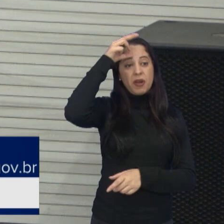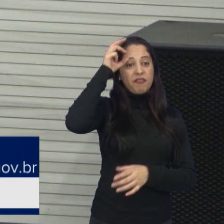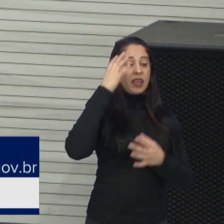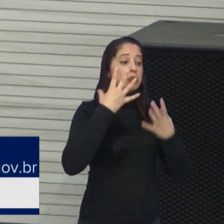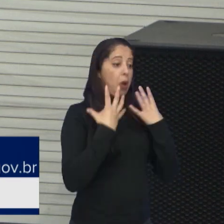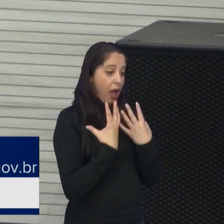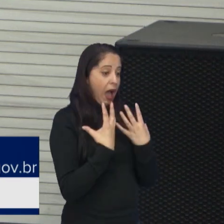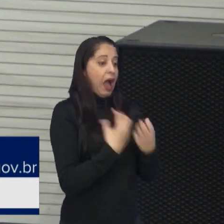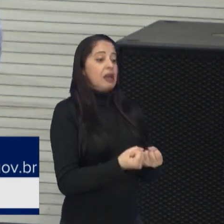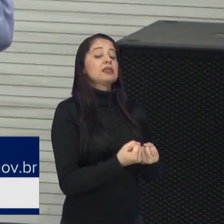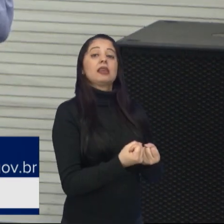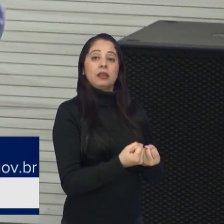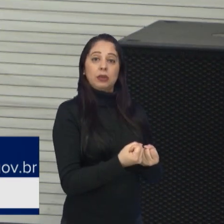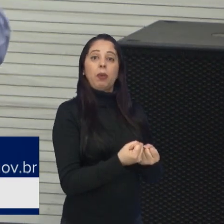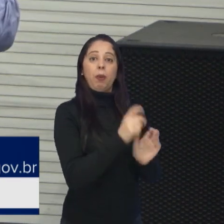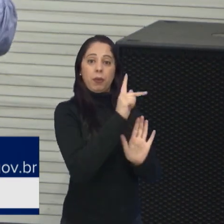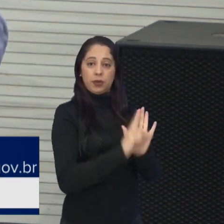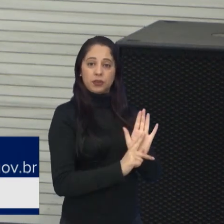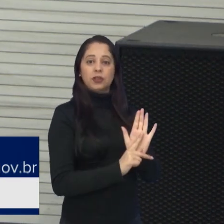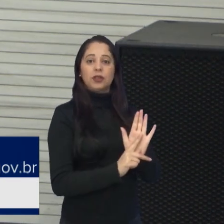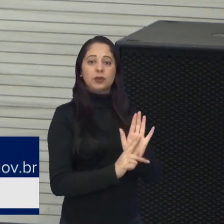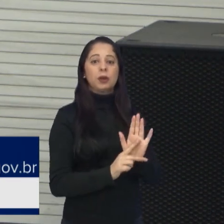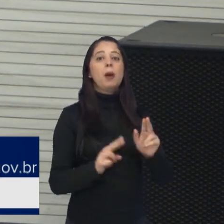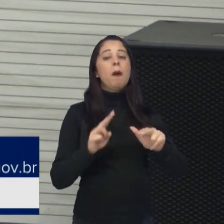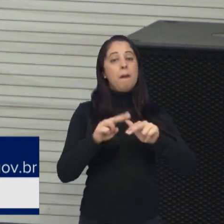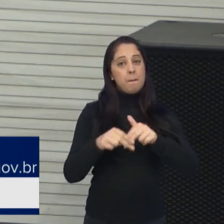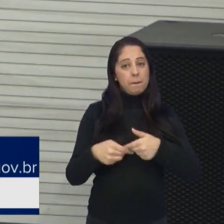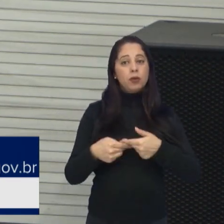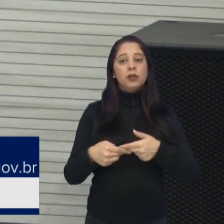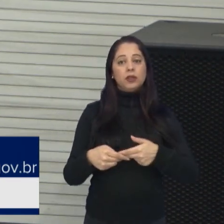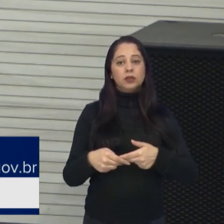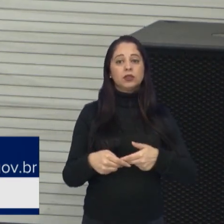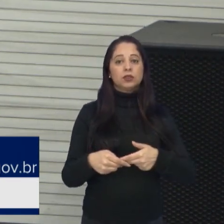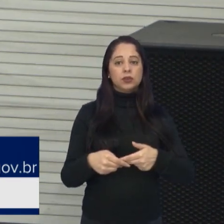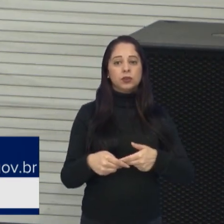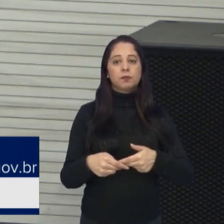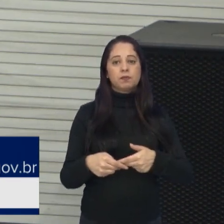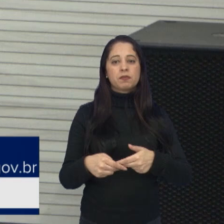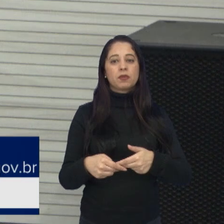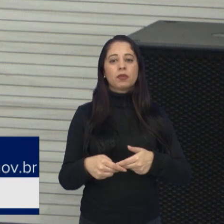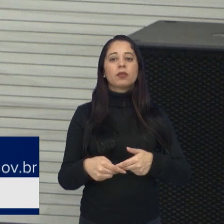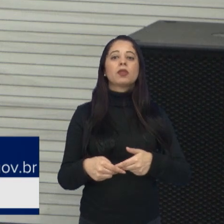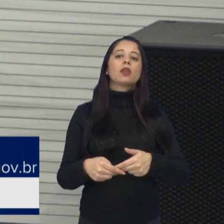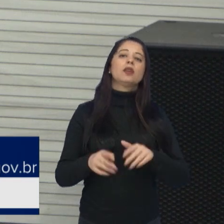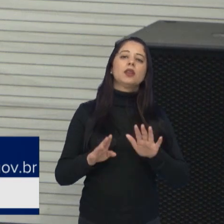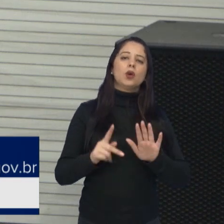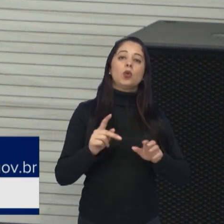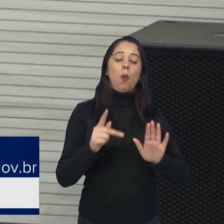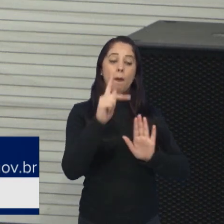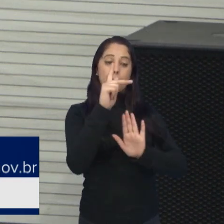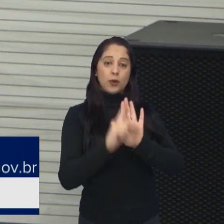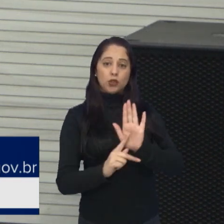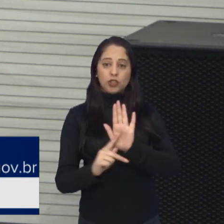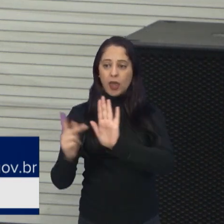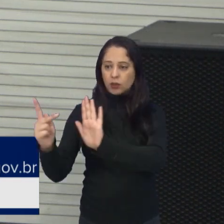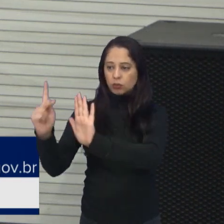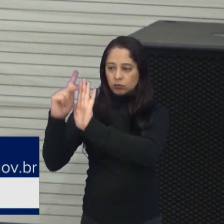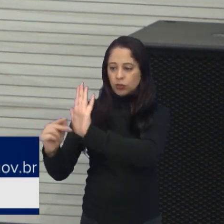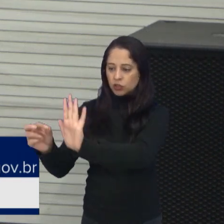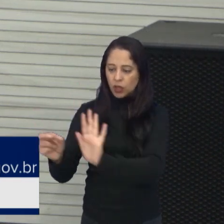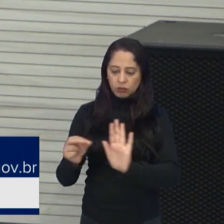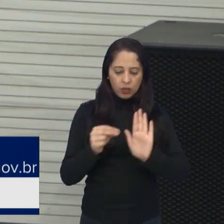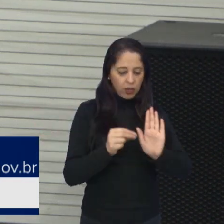todos os vereadores, principalmente dos vereadores da base, né? Que tudo que é construído, e quando um projeto chega um projeto